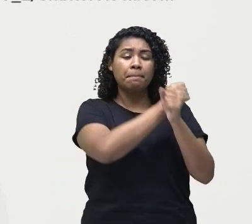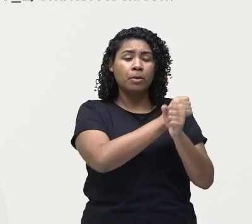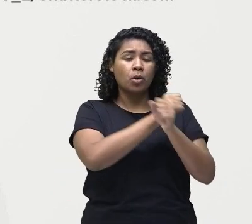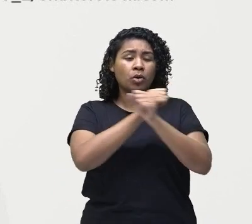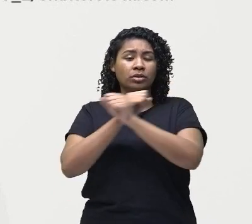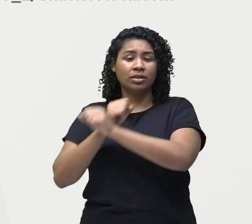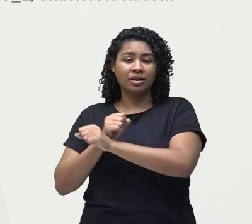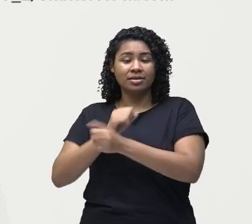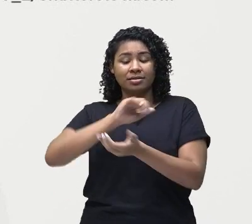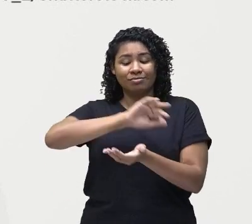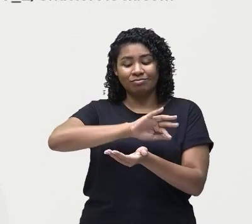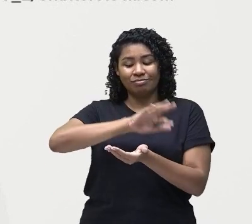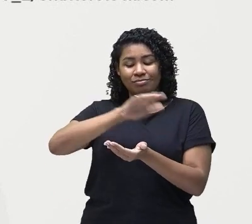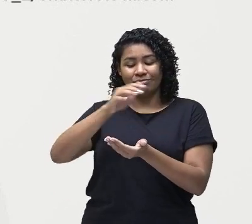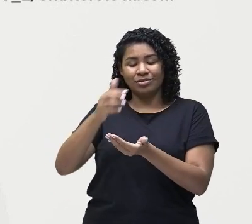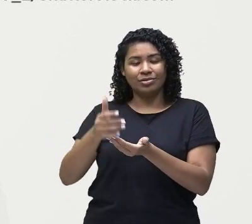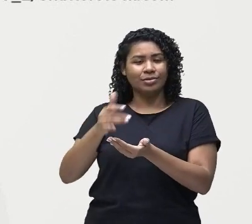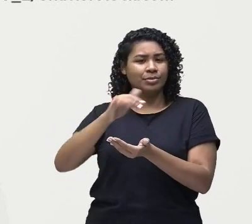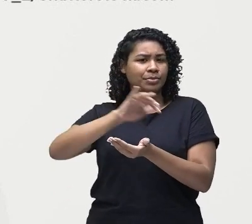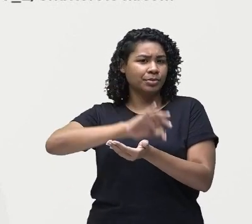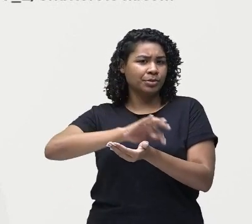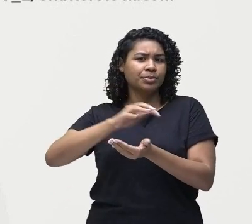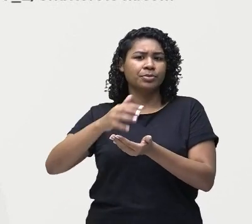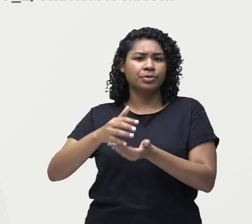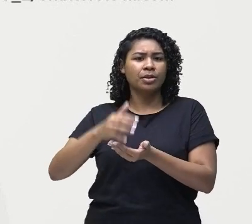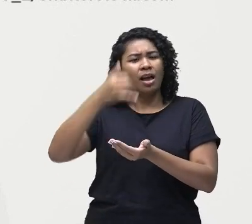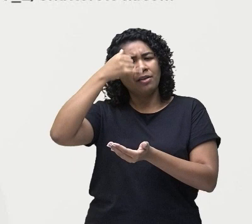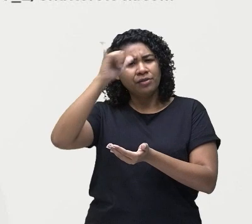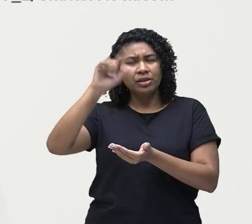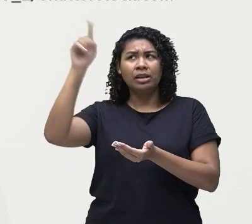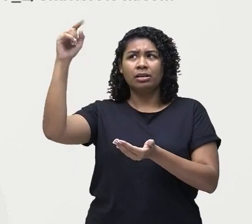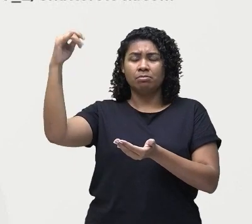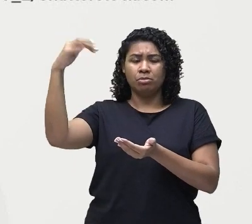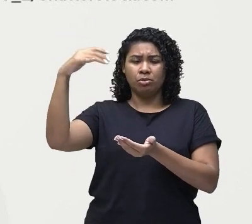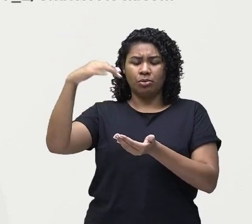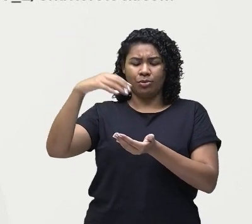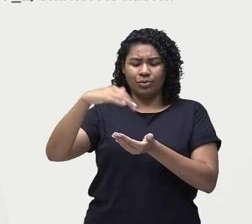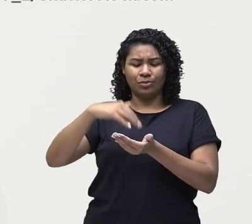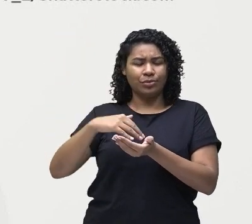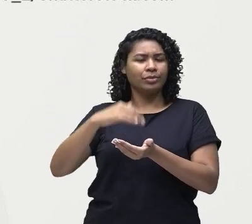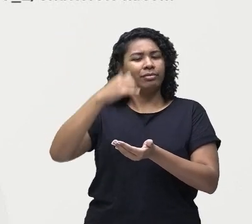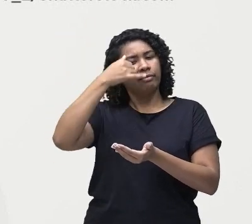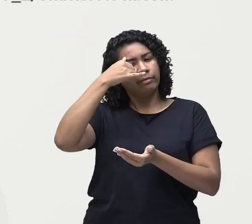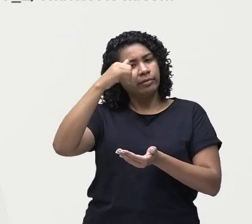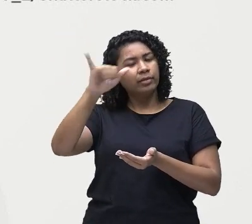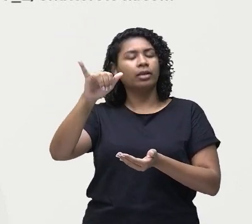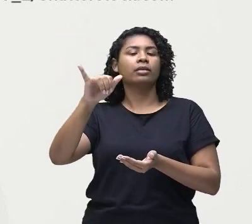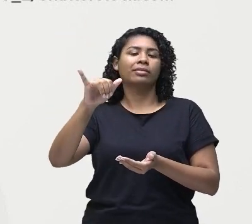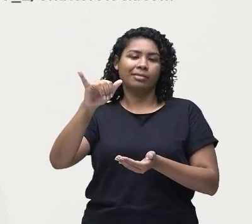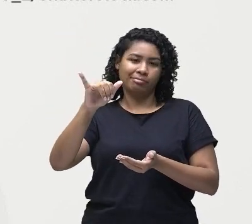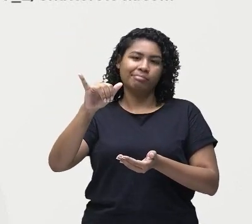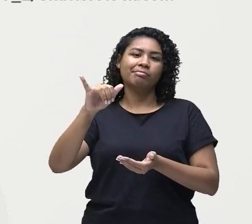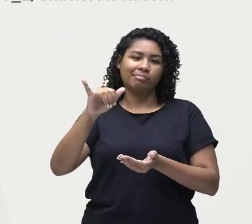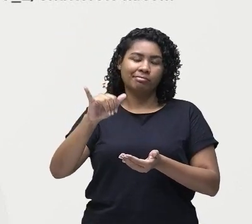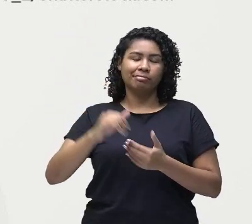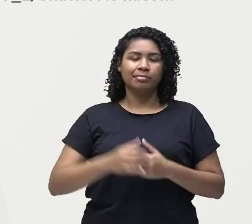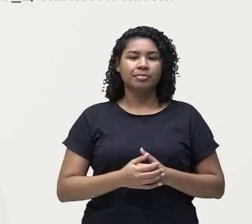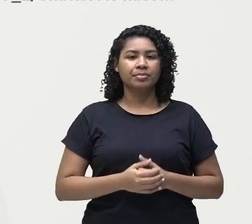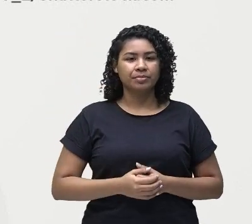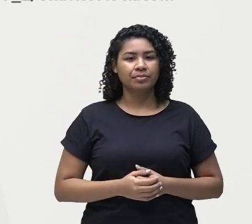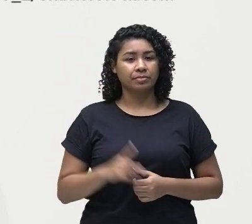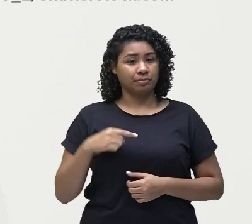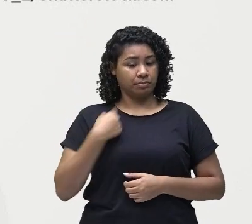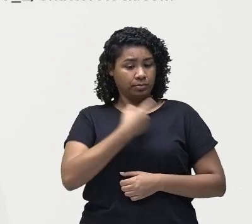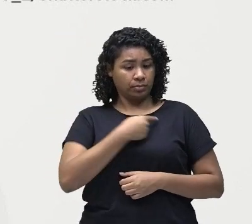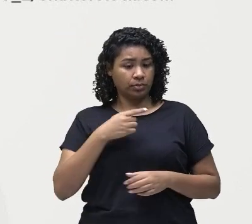de ozônio para que esses raios não cheguem tão nocivamente a nós seres humanos e a